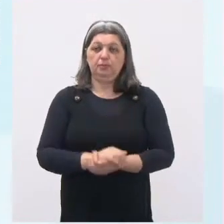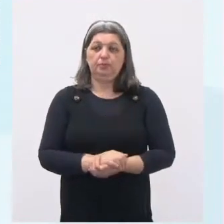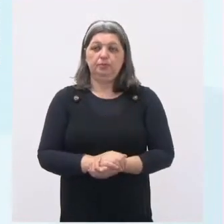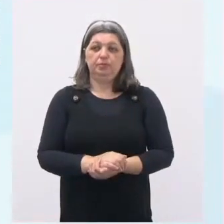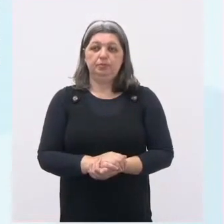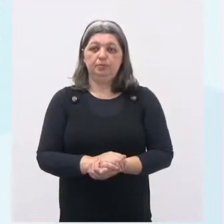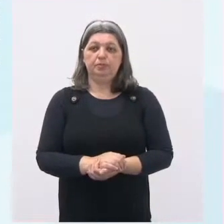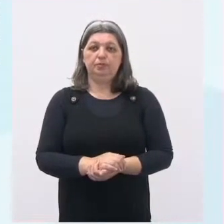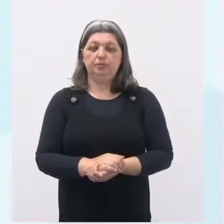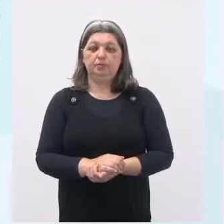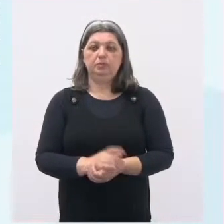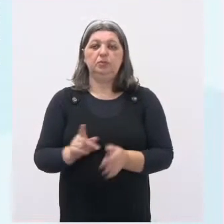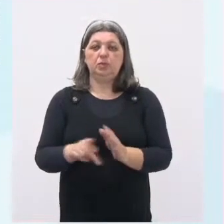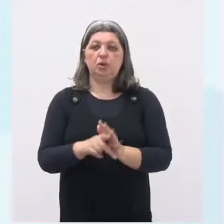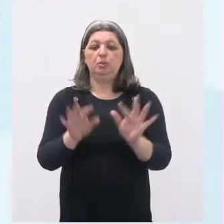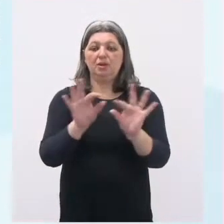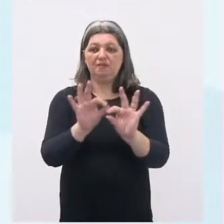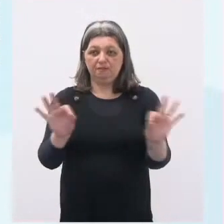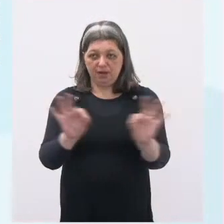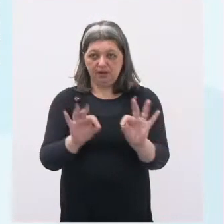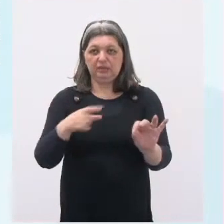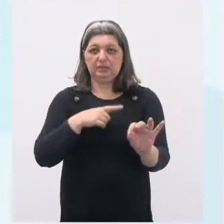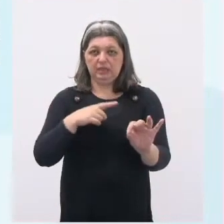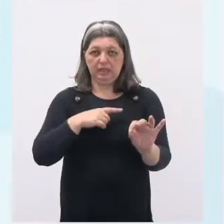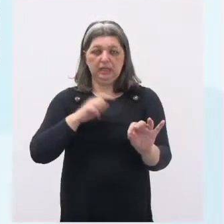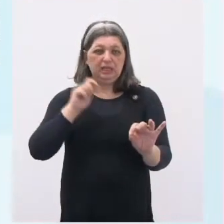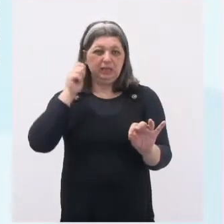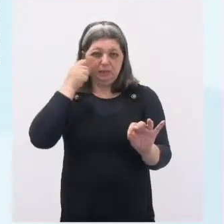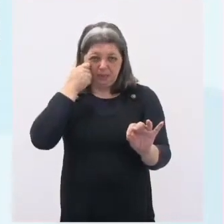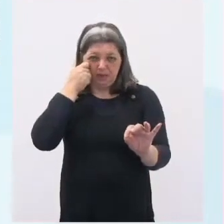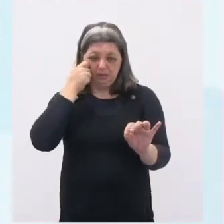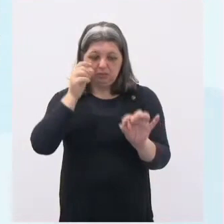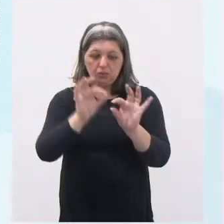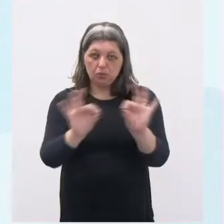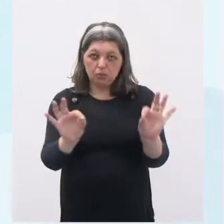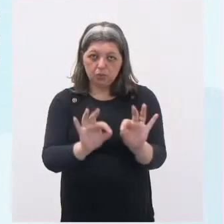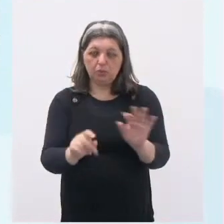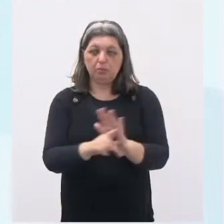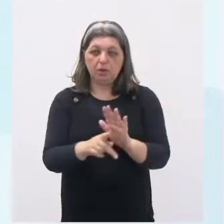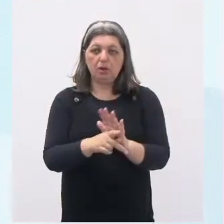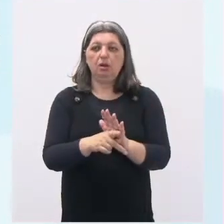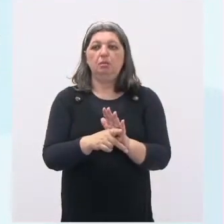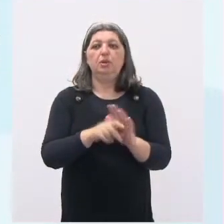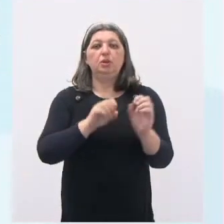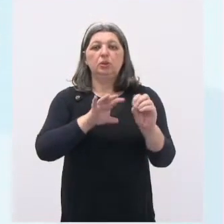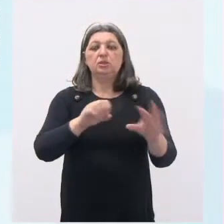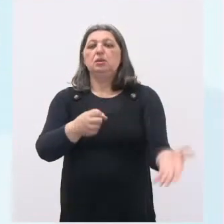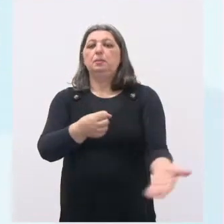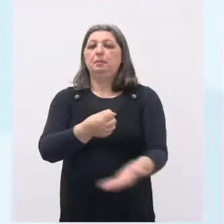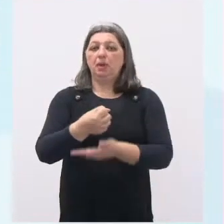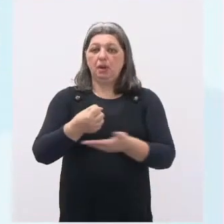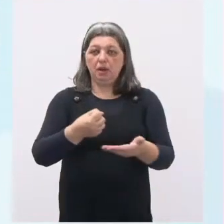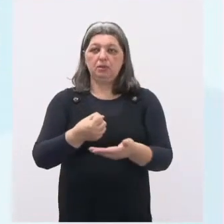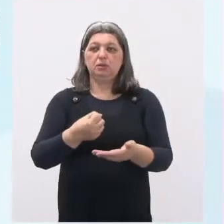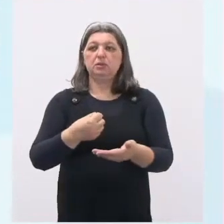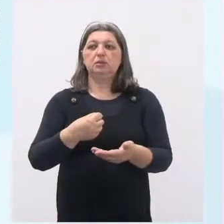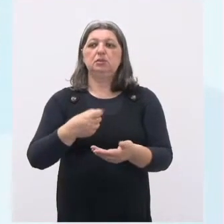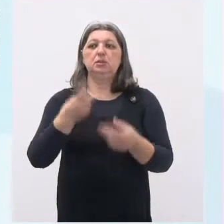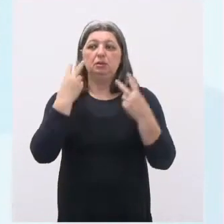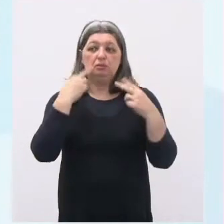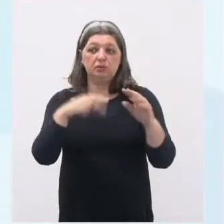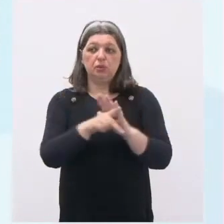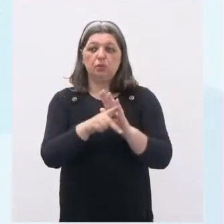essa parte, né, essas frases que a gente destacou aí em negrito, né, que é uma educação básica que deve visar a formação e desenvolvimento